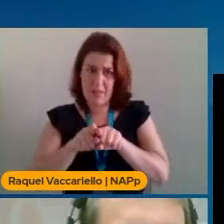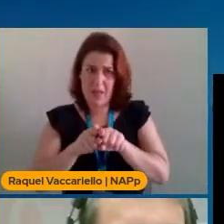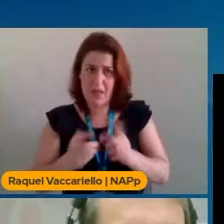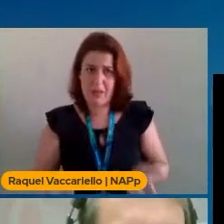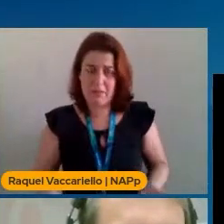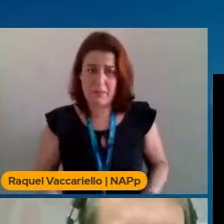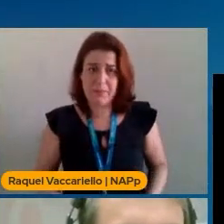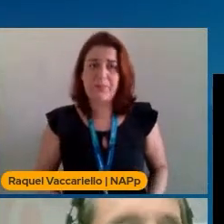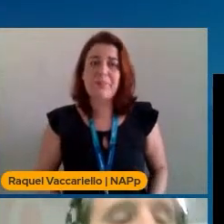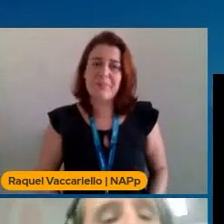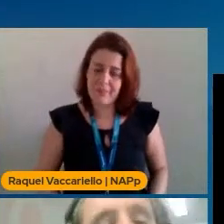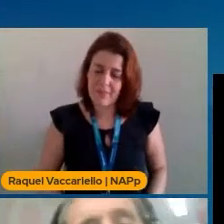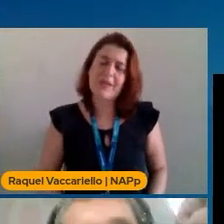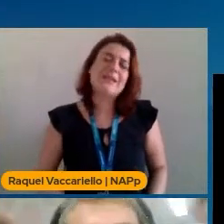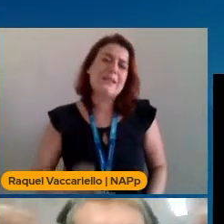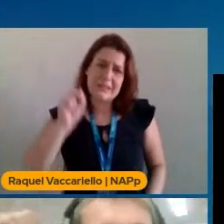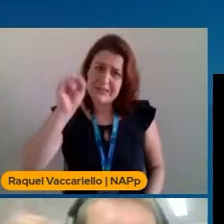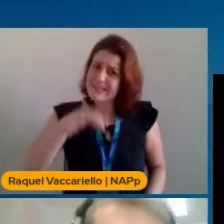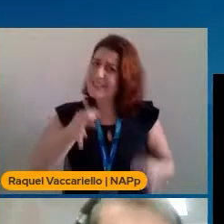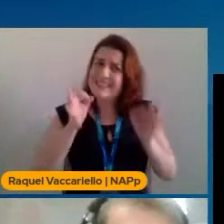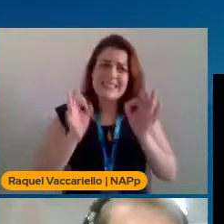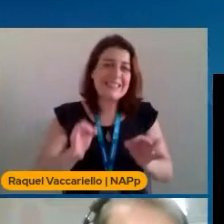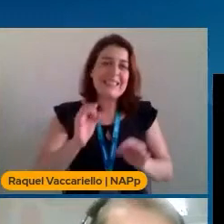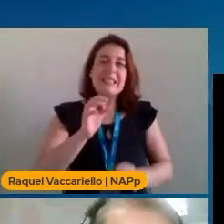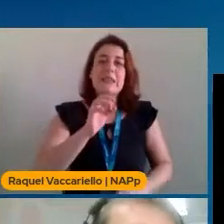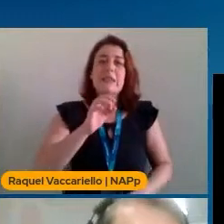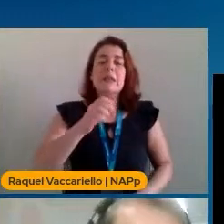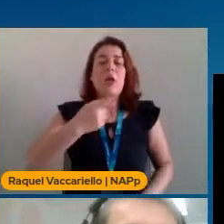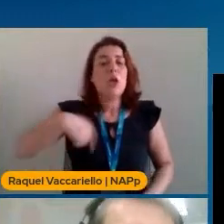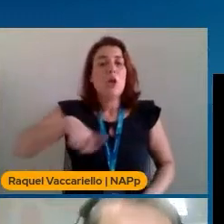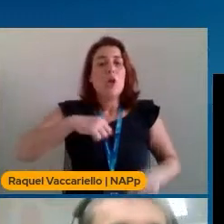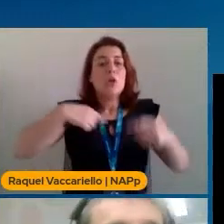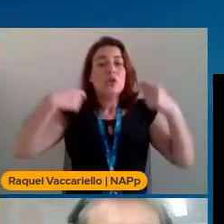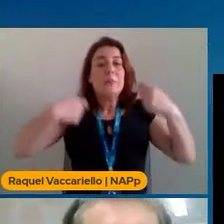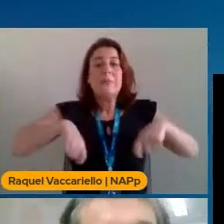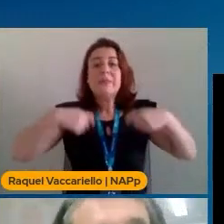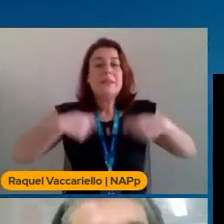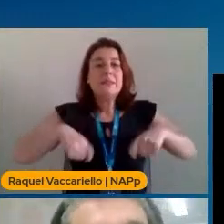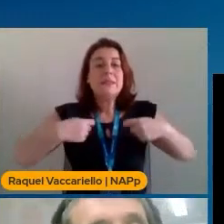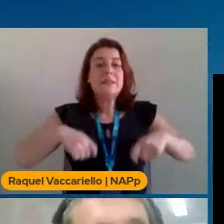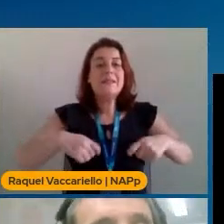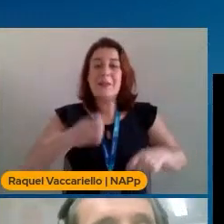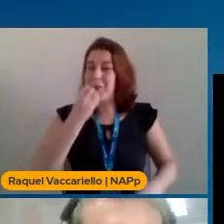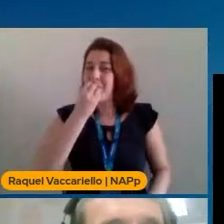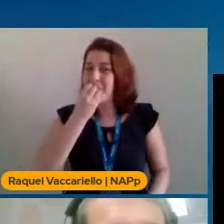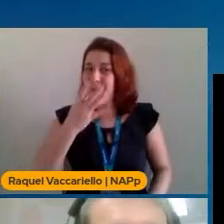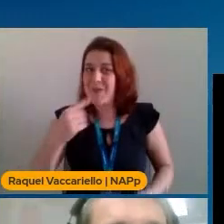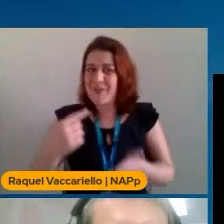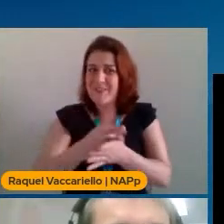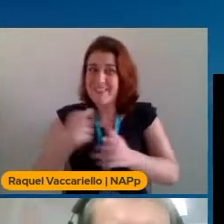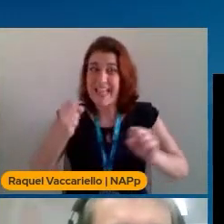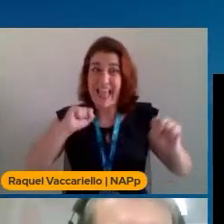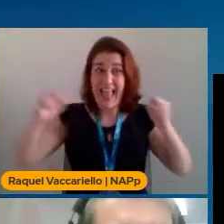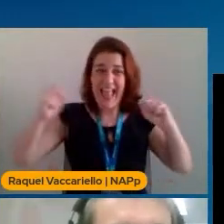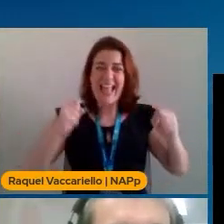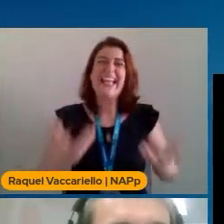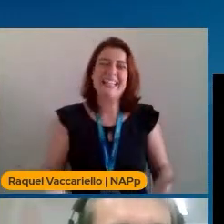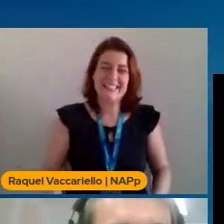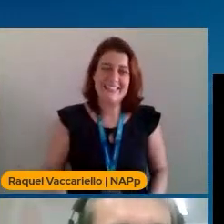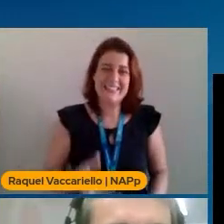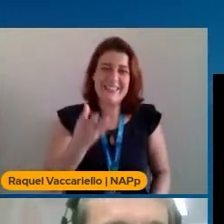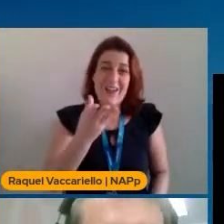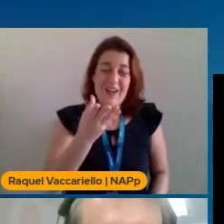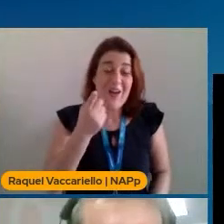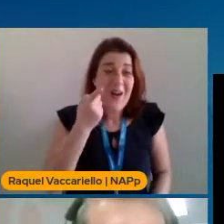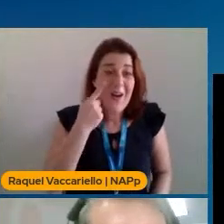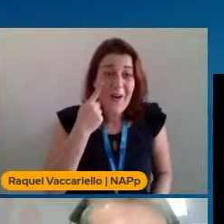Tem que ser, André. Na verdade, tem que ser. A gente tem que, né? Boa. Eu vi que você tá vibrando. E é legal isso. Olha como é que a